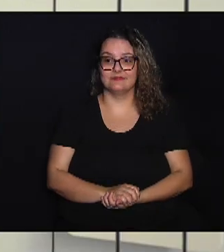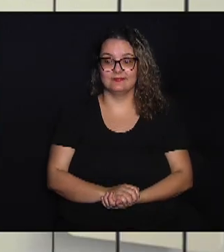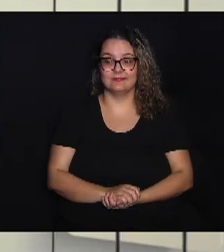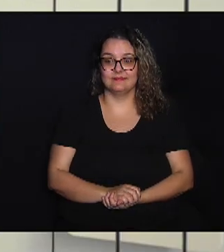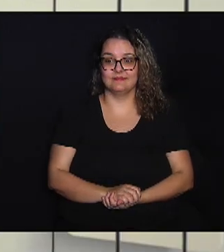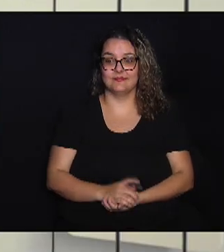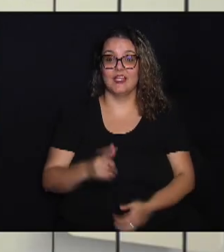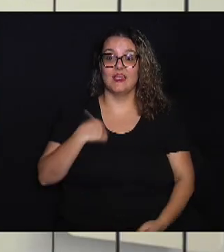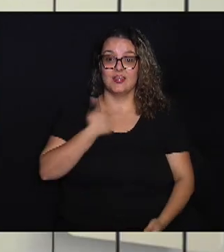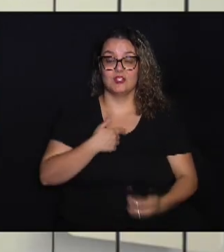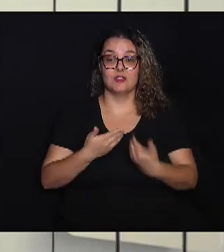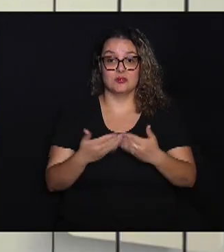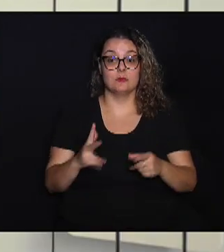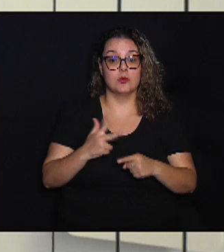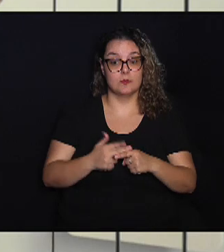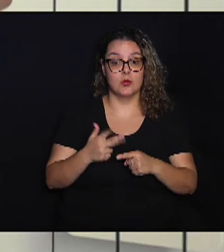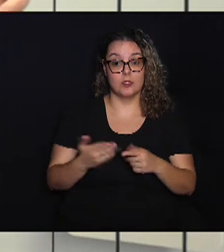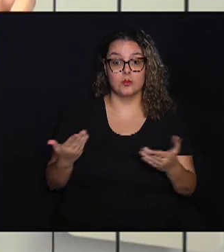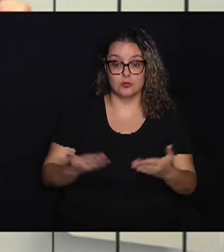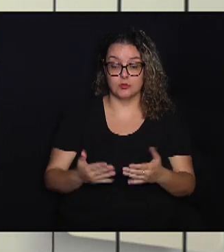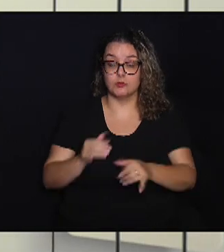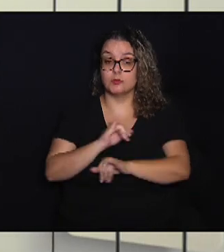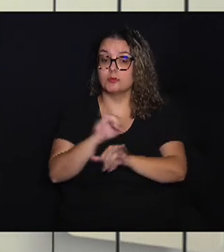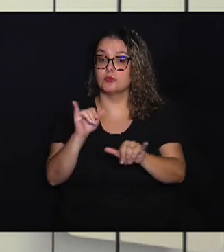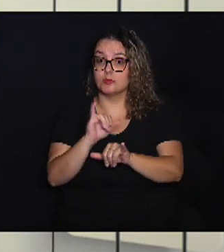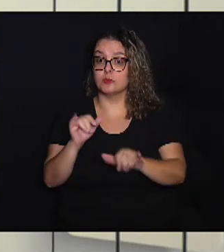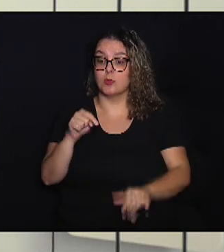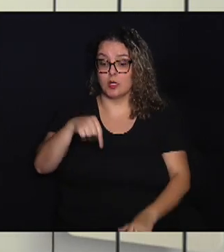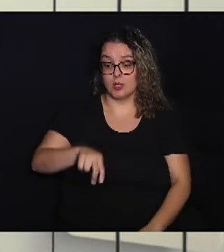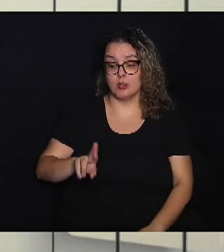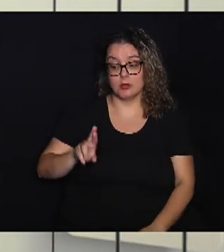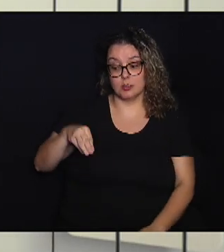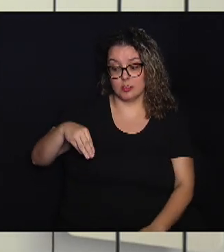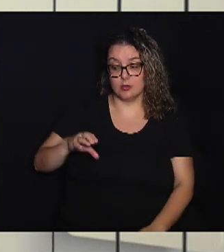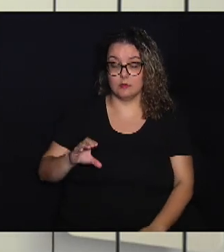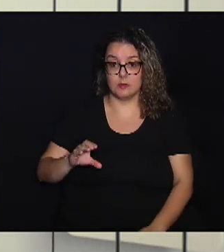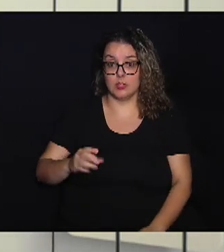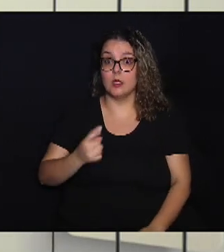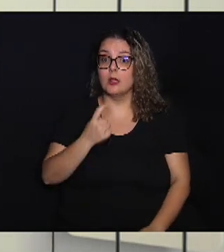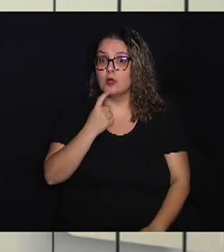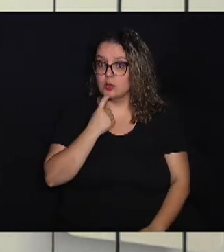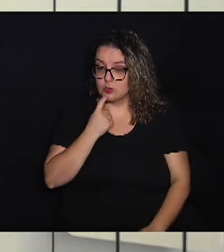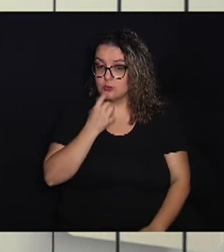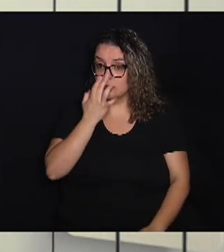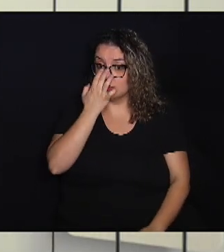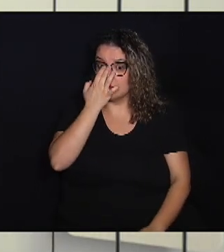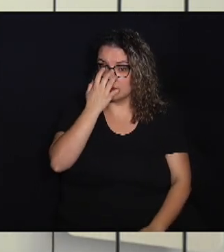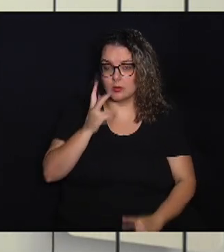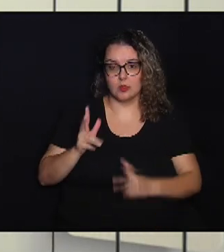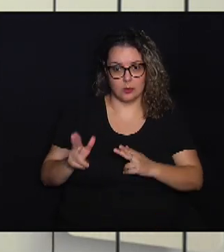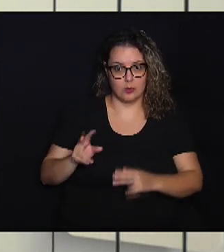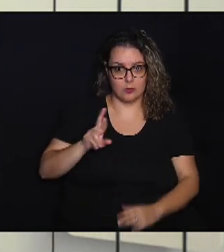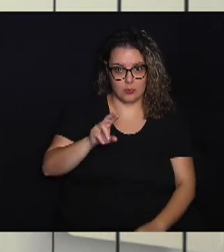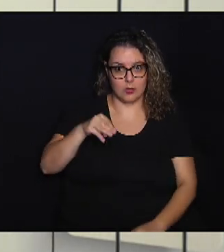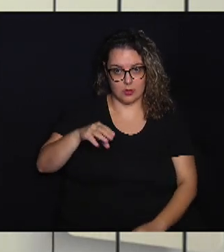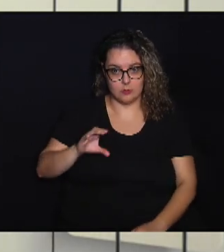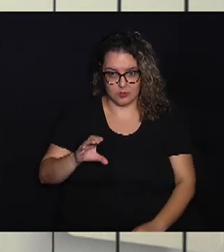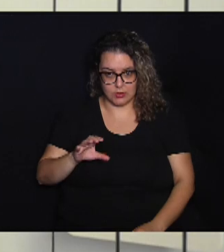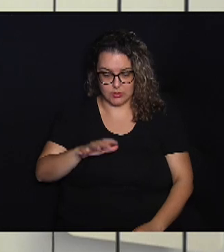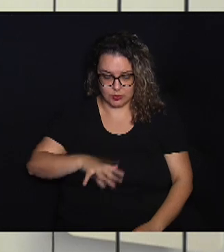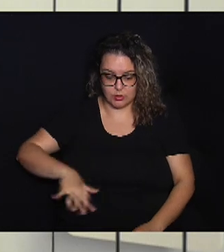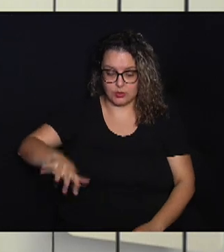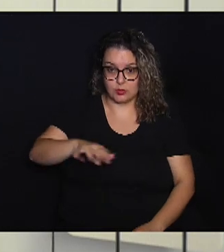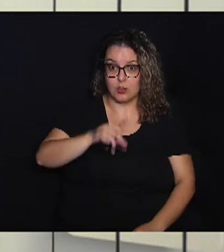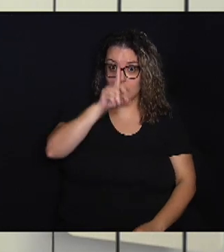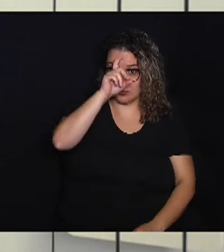E a gente abre a edição de hoje com as notícias aqui da metrópole. E Campinas, como uma região metropolitana e com o